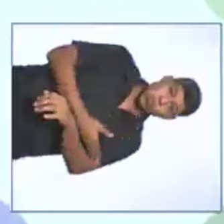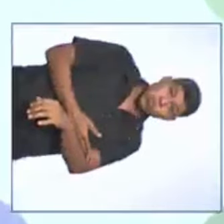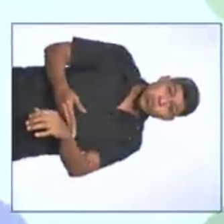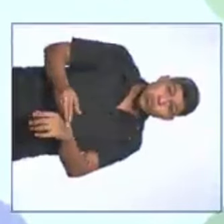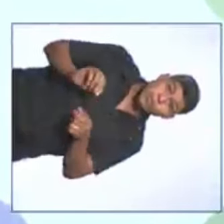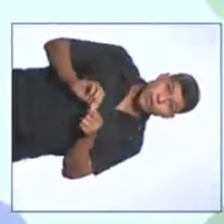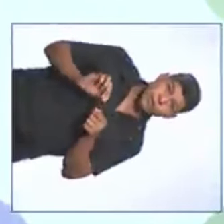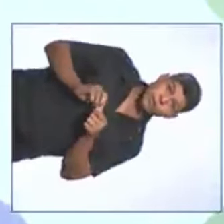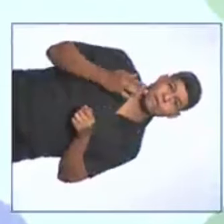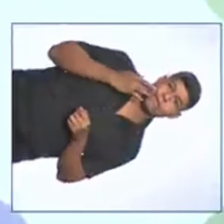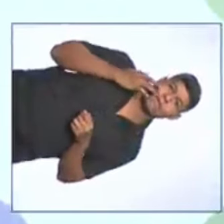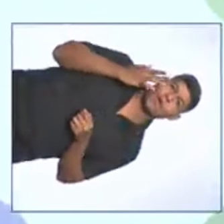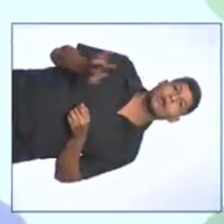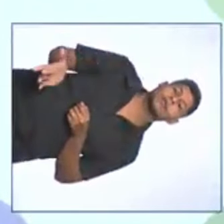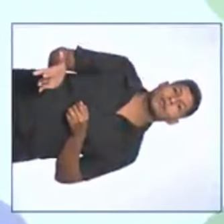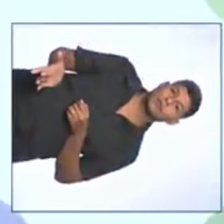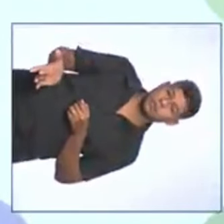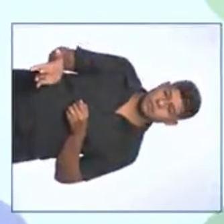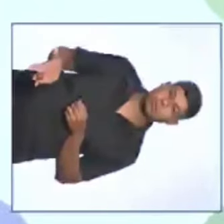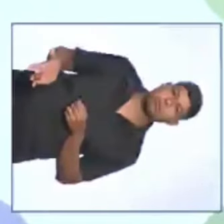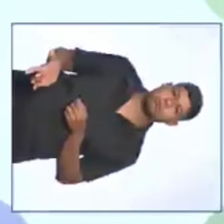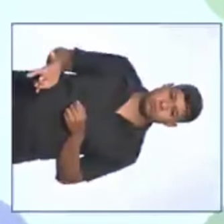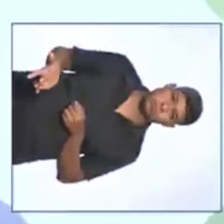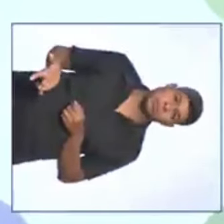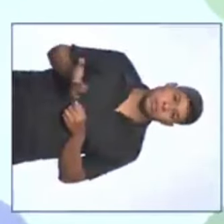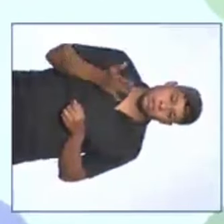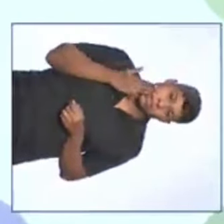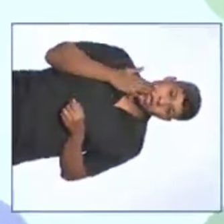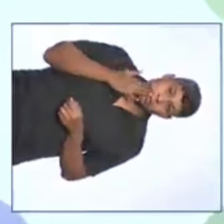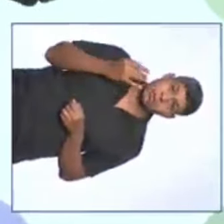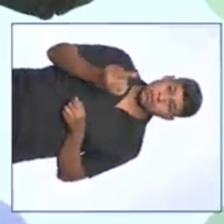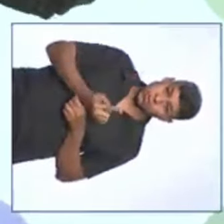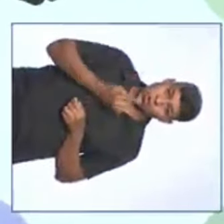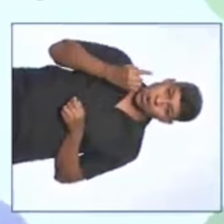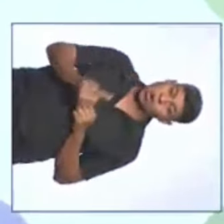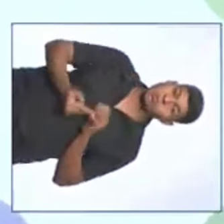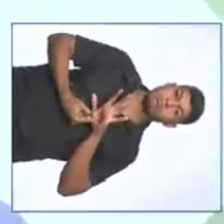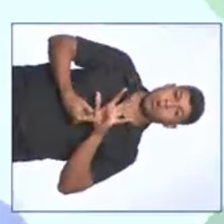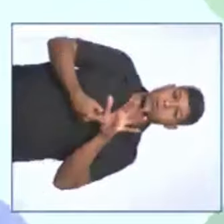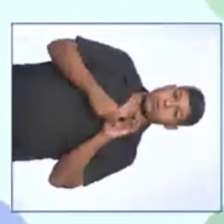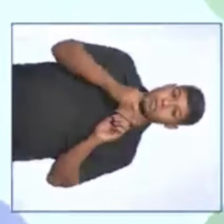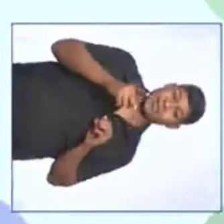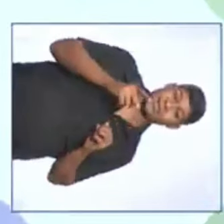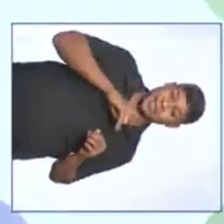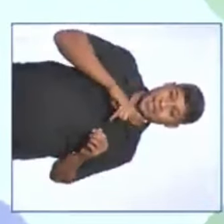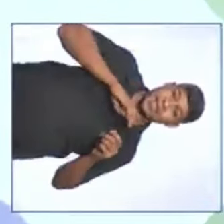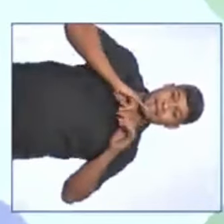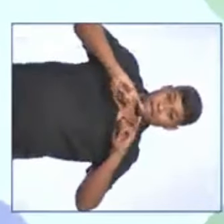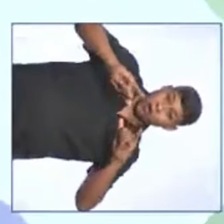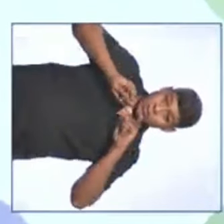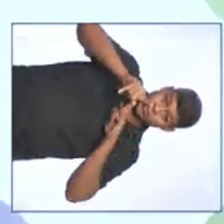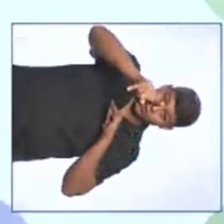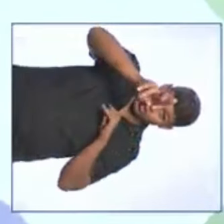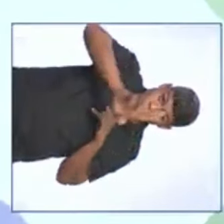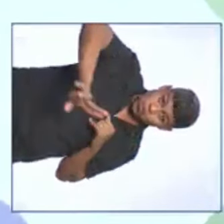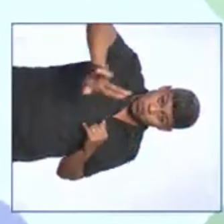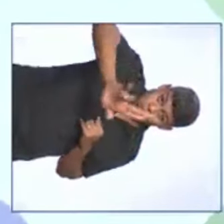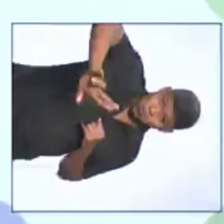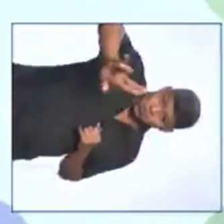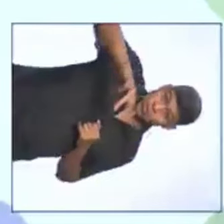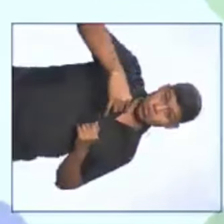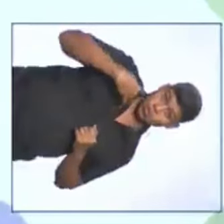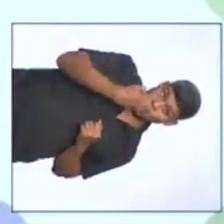fazer isso, é muito mais fácil. Então, isso é o que a gente está trazendo para vocês. Que muitos dados que vocês utilizam, muitos dados